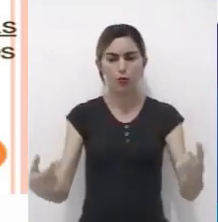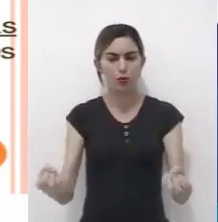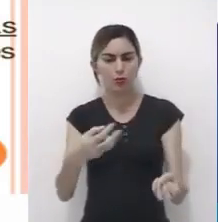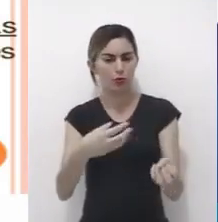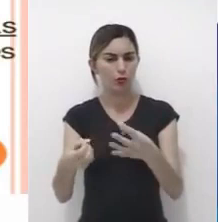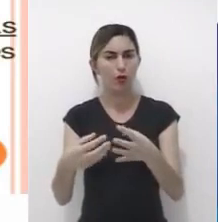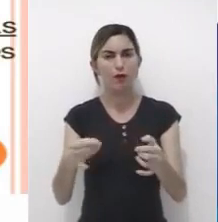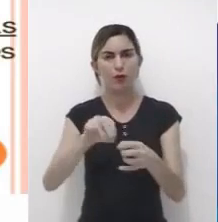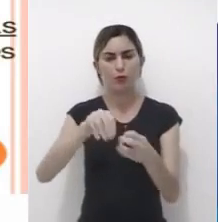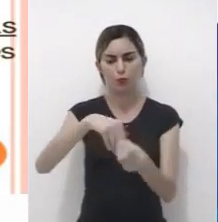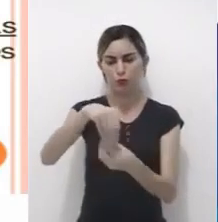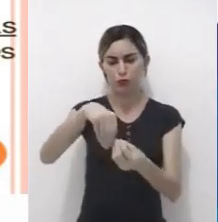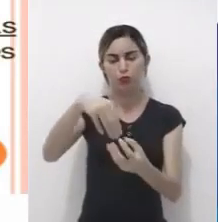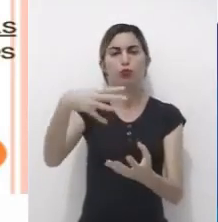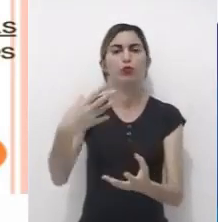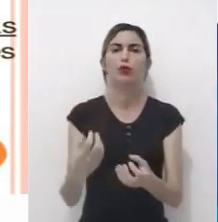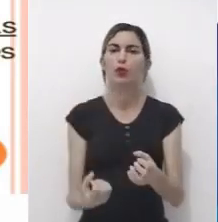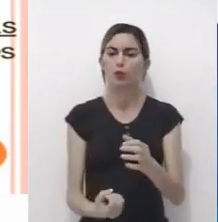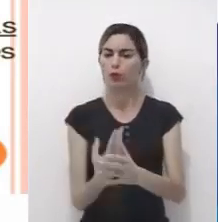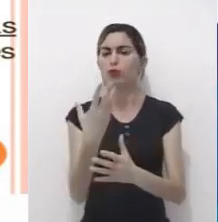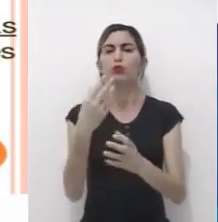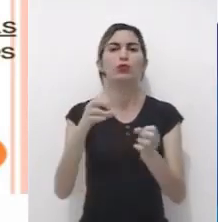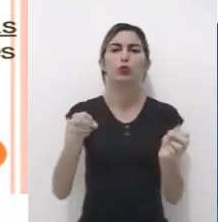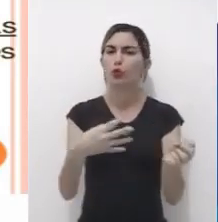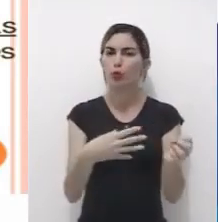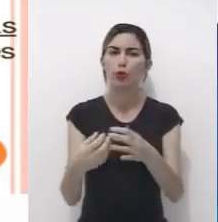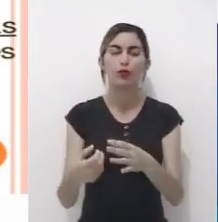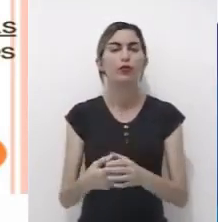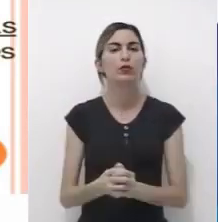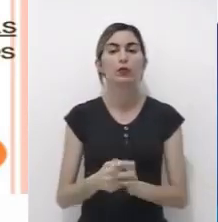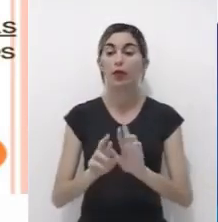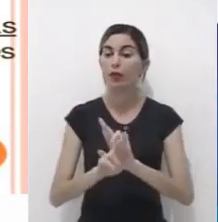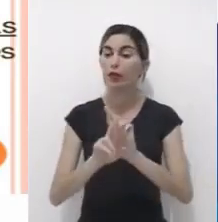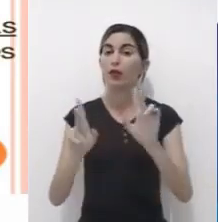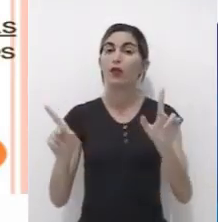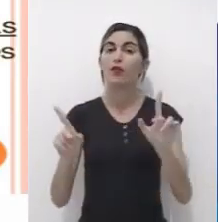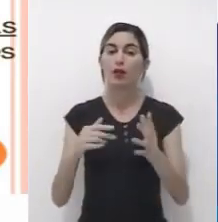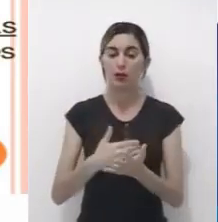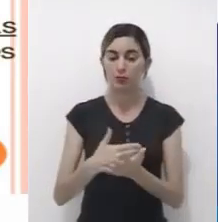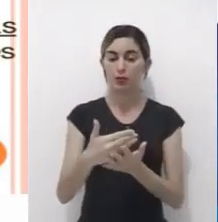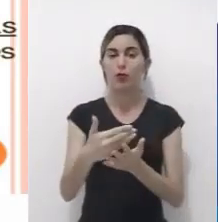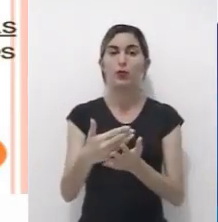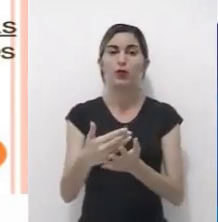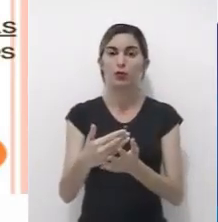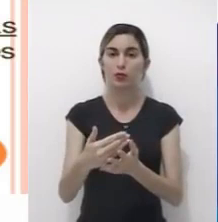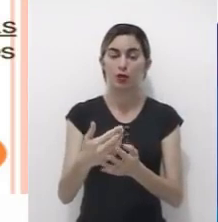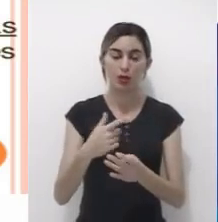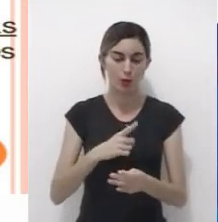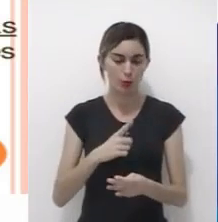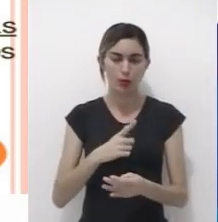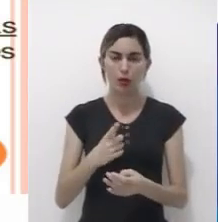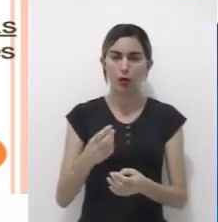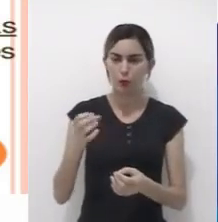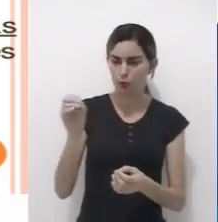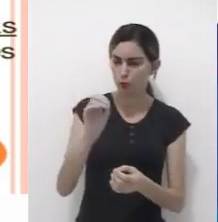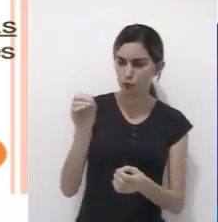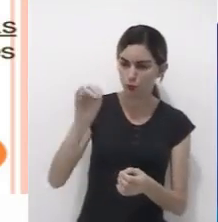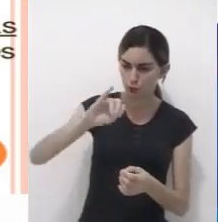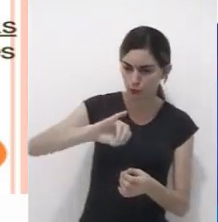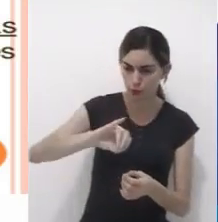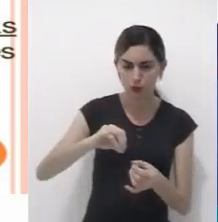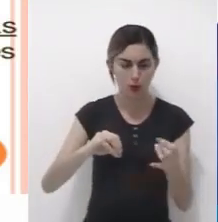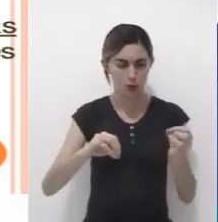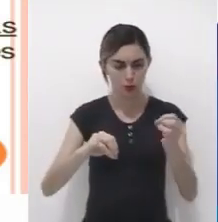substâncias. Essas substâncias com propriedades que são diferentes das iniciais. Então, se eu tenho uma